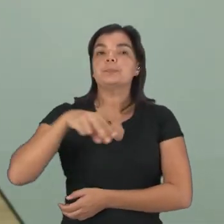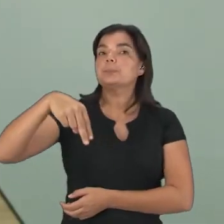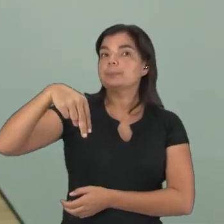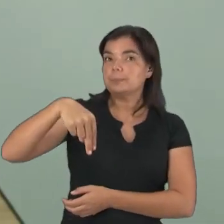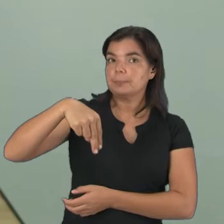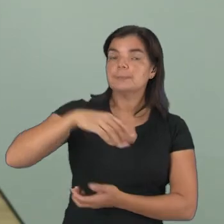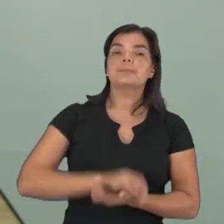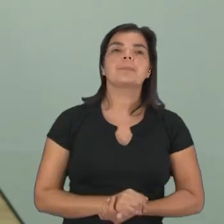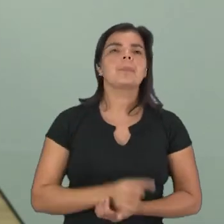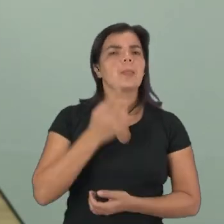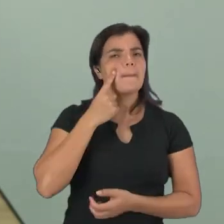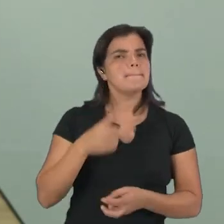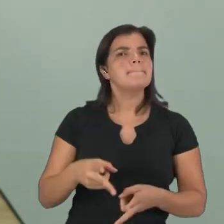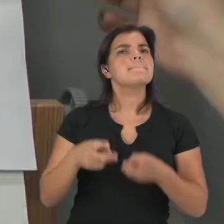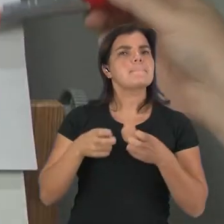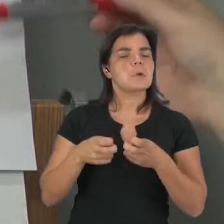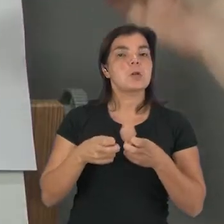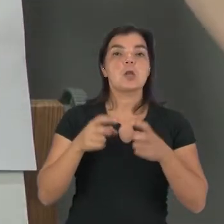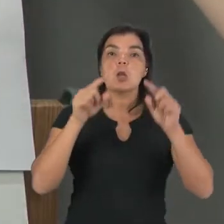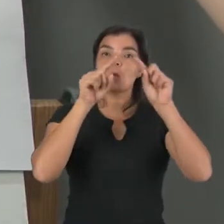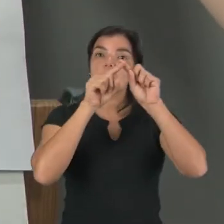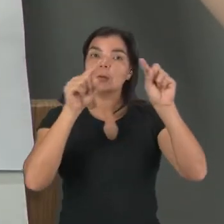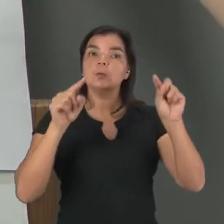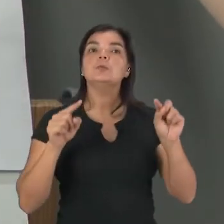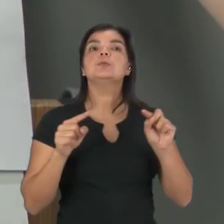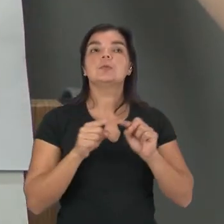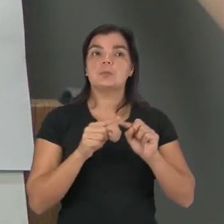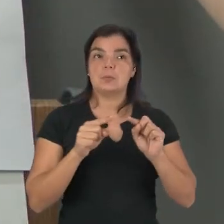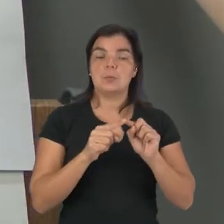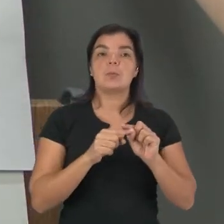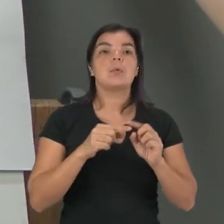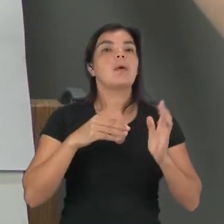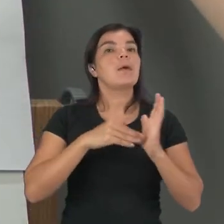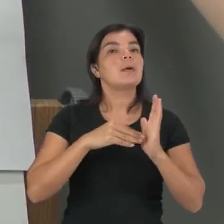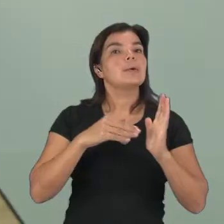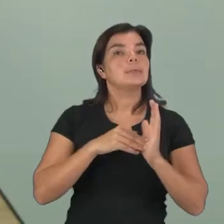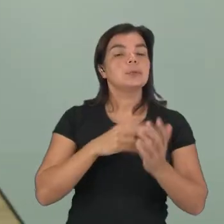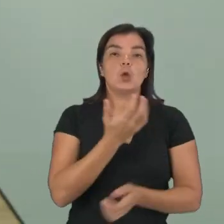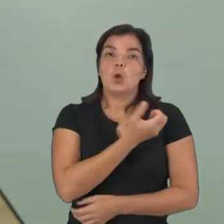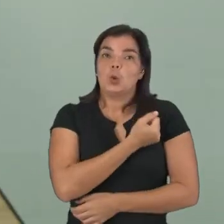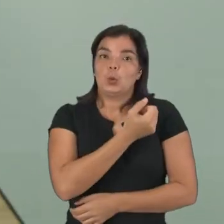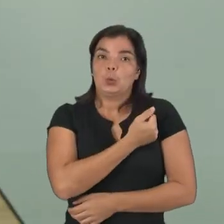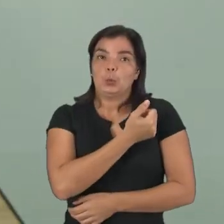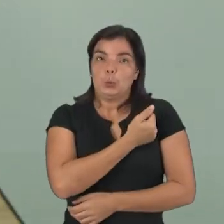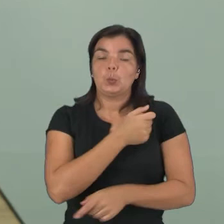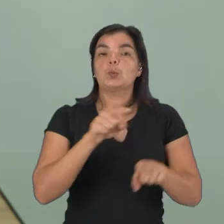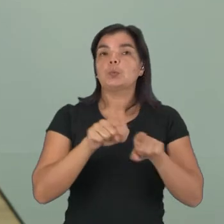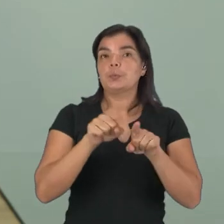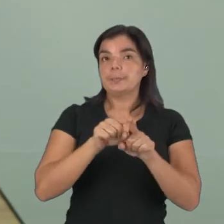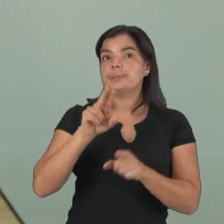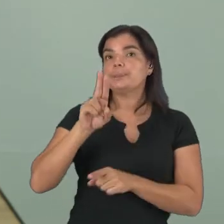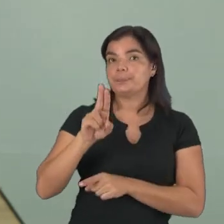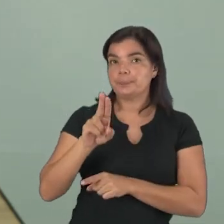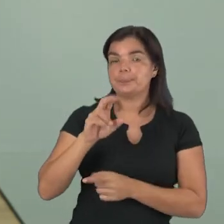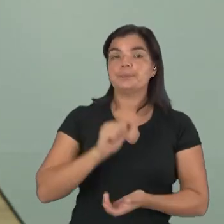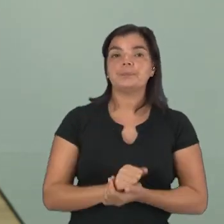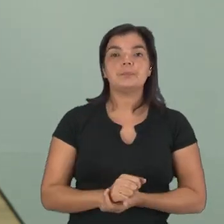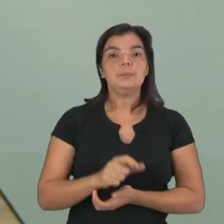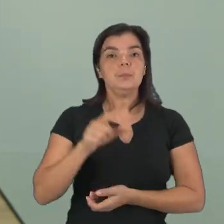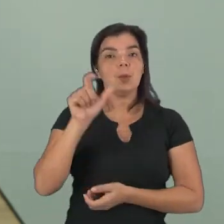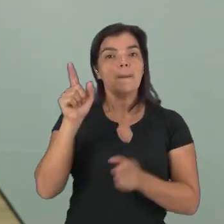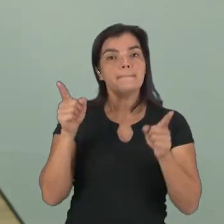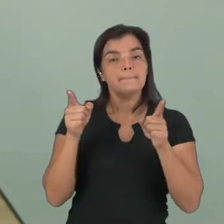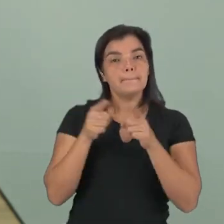naturais. Percebemos que esse quadro aqui, ele vem até os números inteiros das unidades, que é o